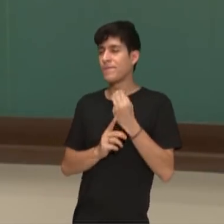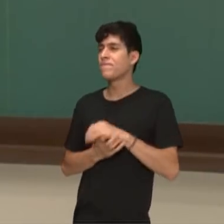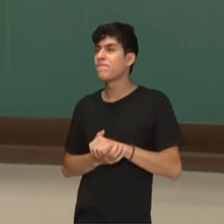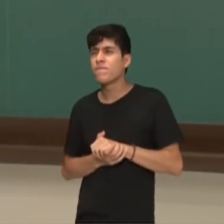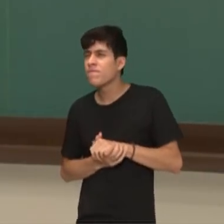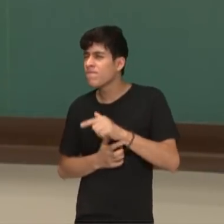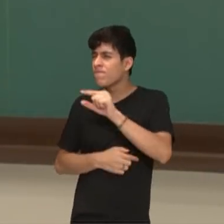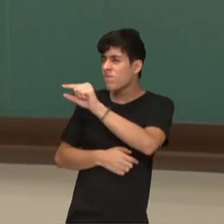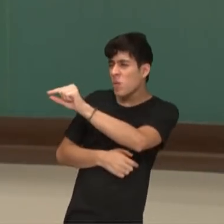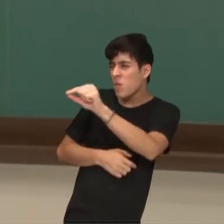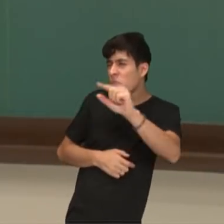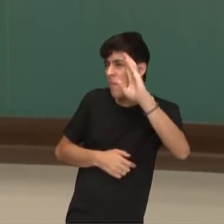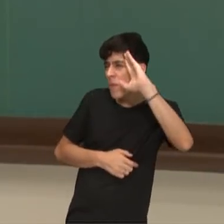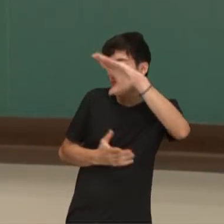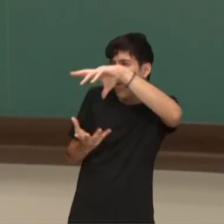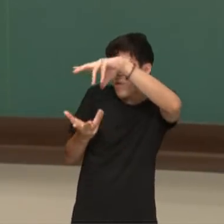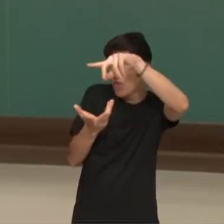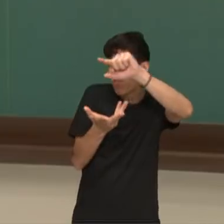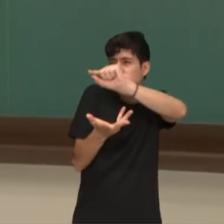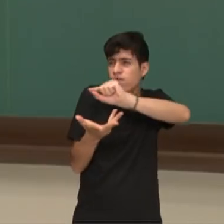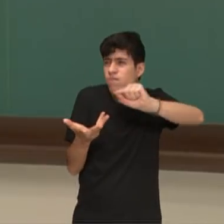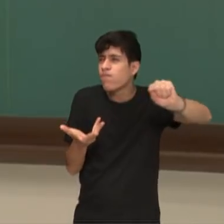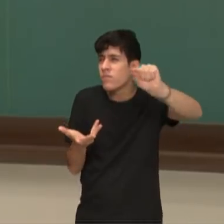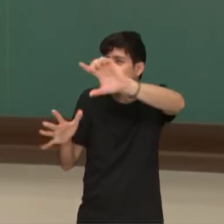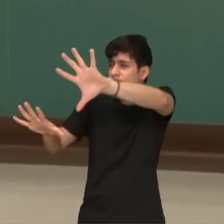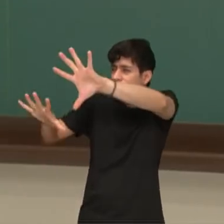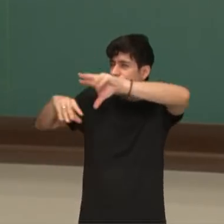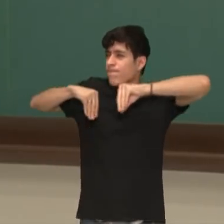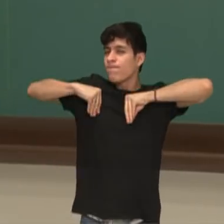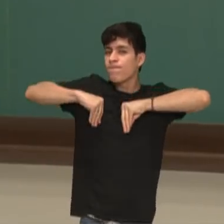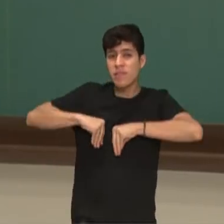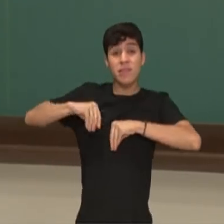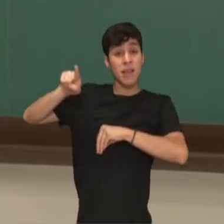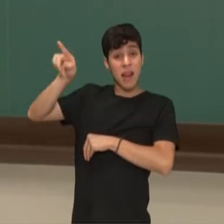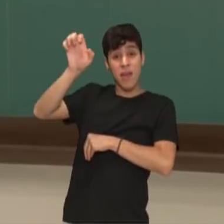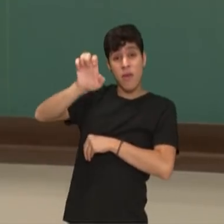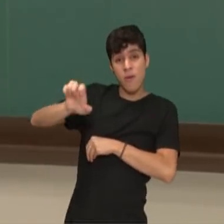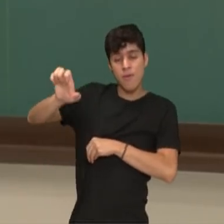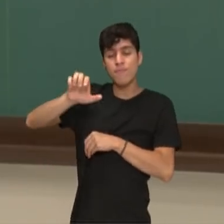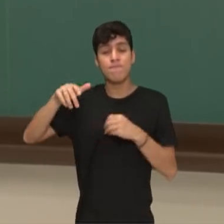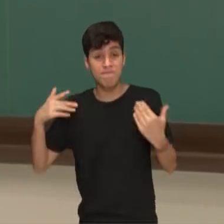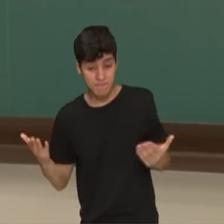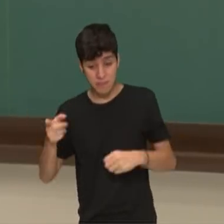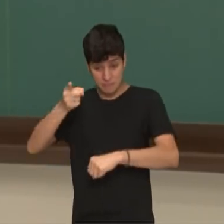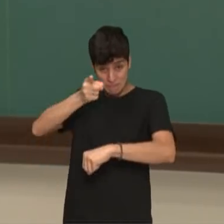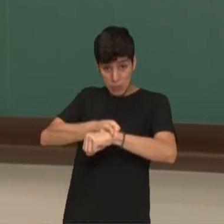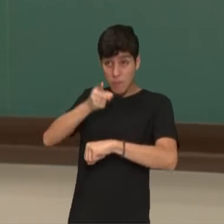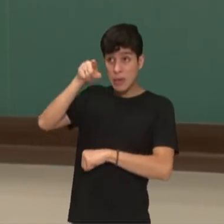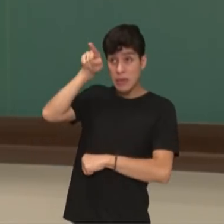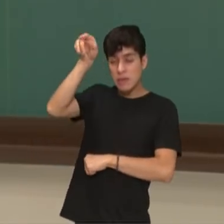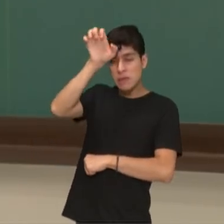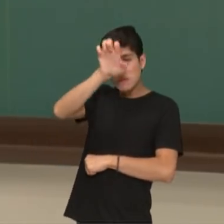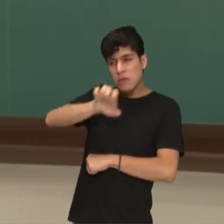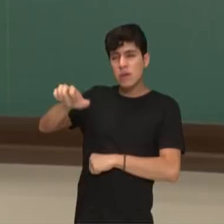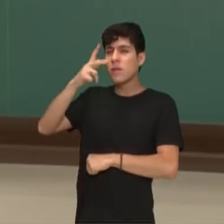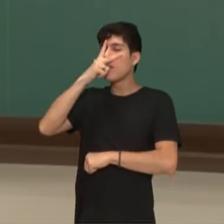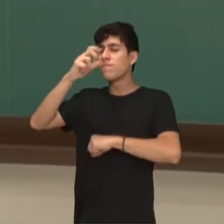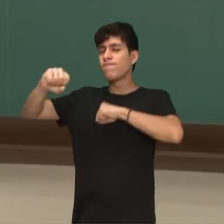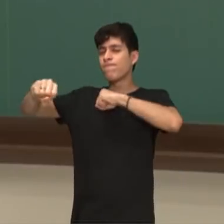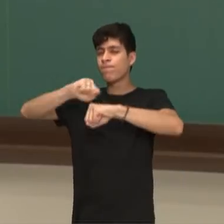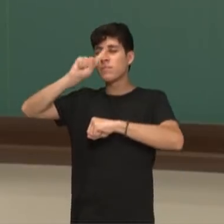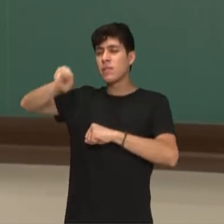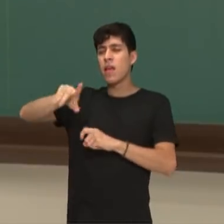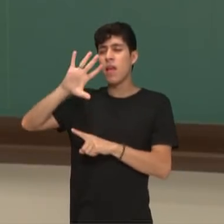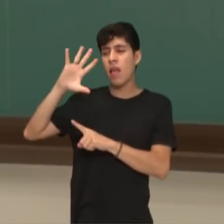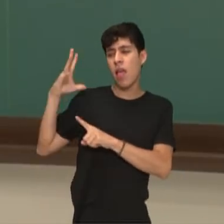tinha de principal de arte do mundo, que era a arte da Europa. E naquele momento a arte da Europa estava efervescendo, era chamada